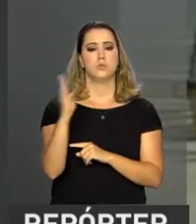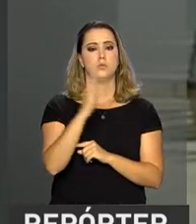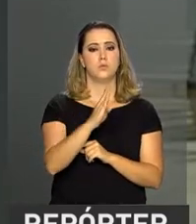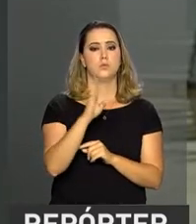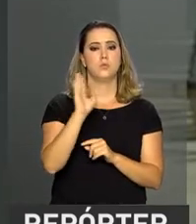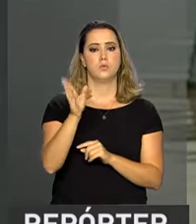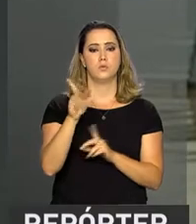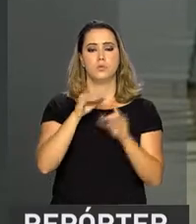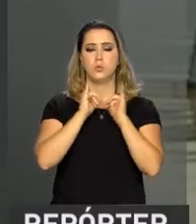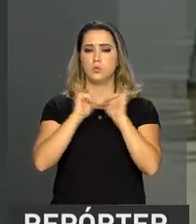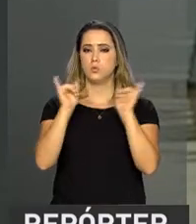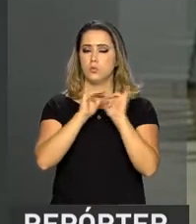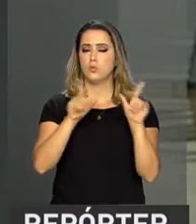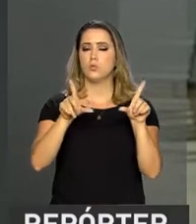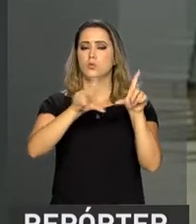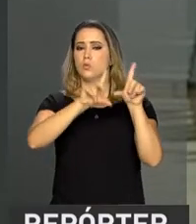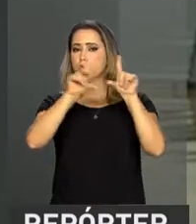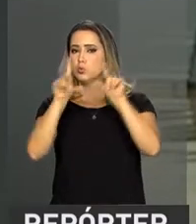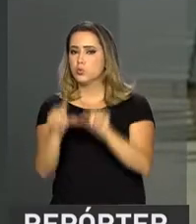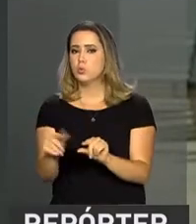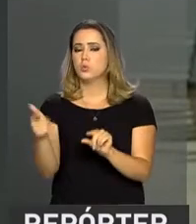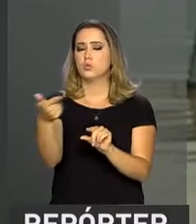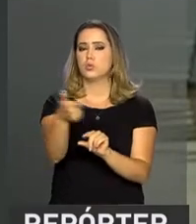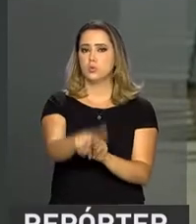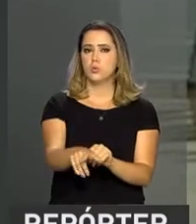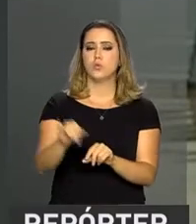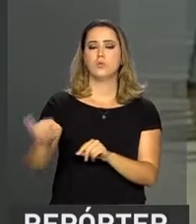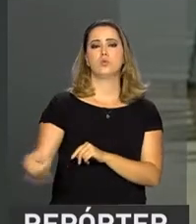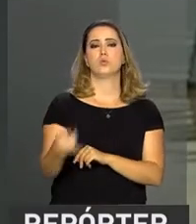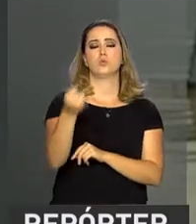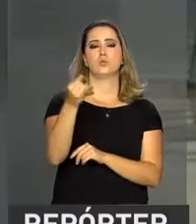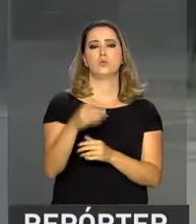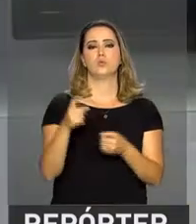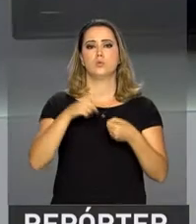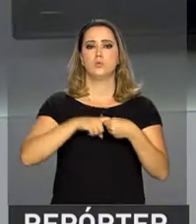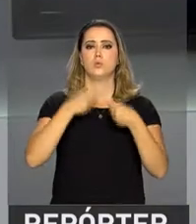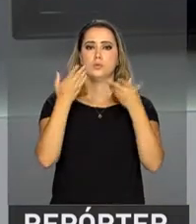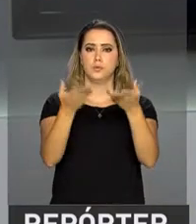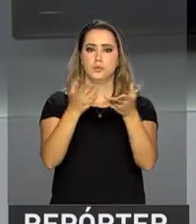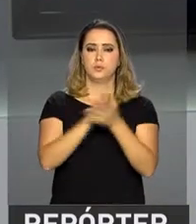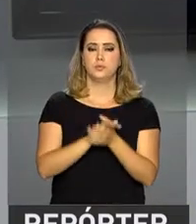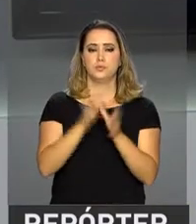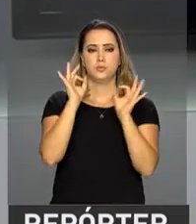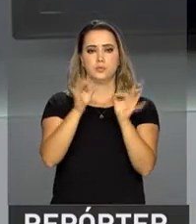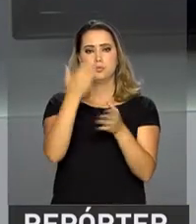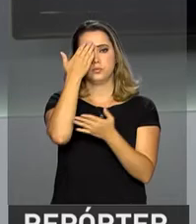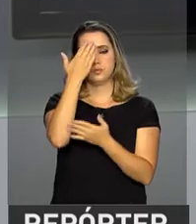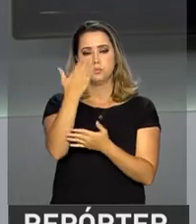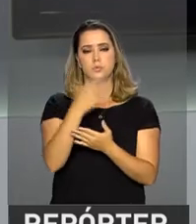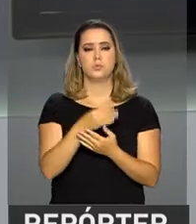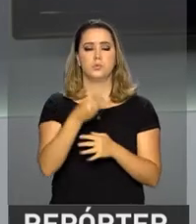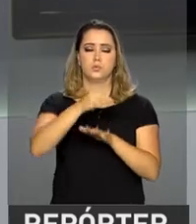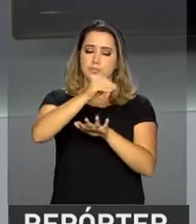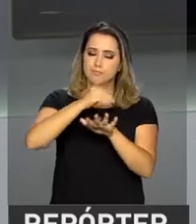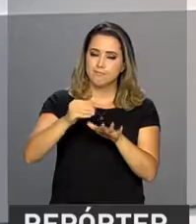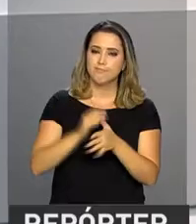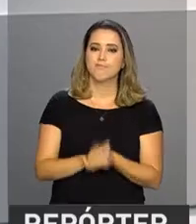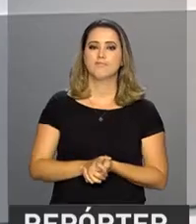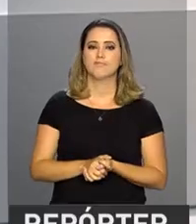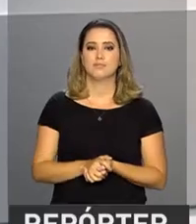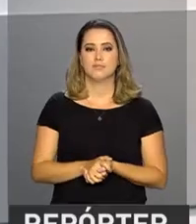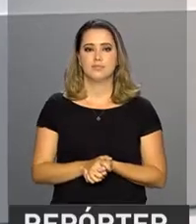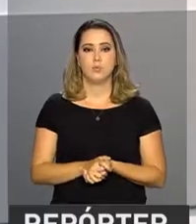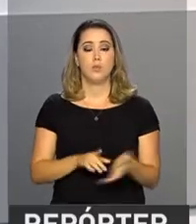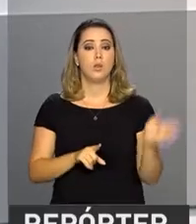já anunciou que também vai reduzir a taxa de juros eu voto com você roberto está ótimo para obrigado pelas informações